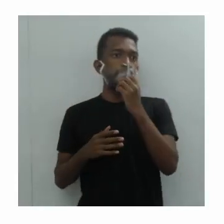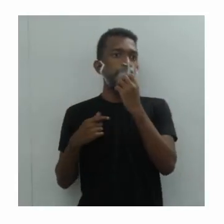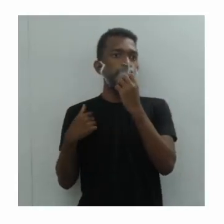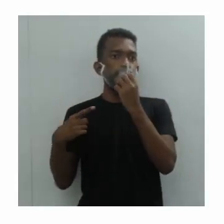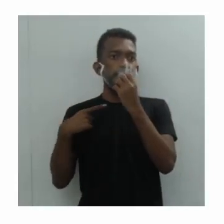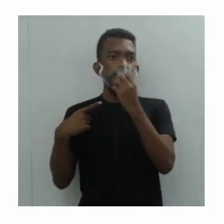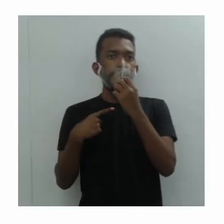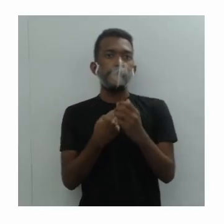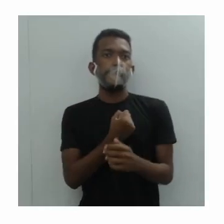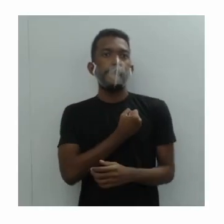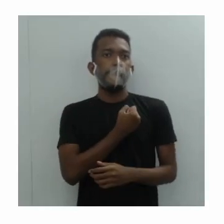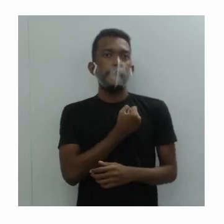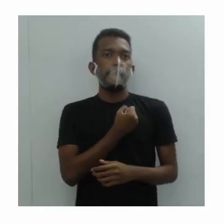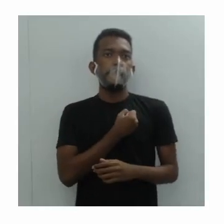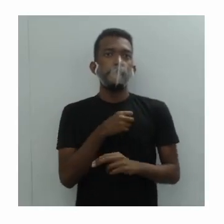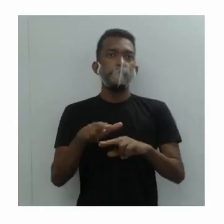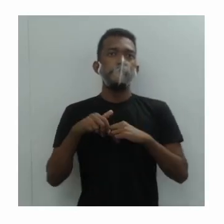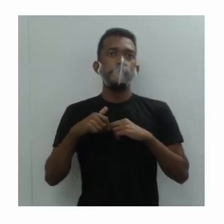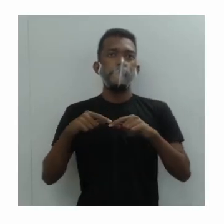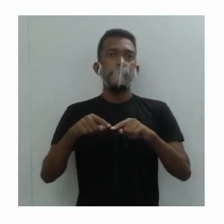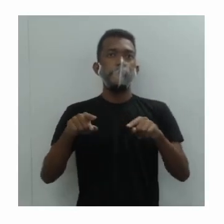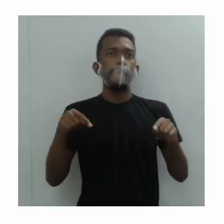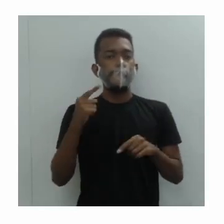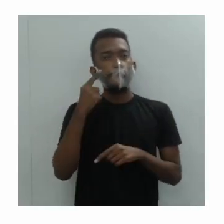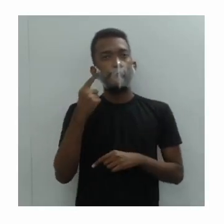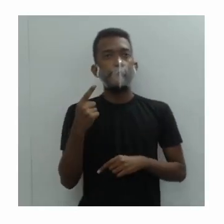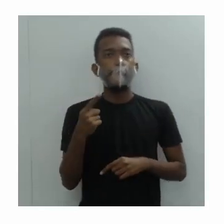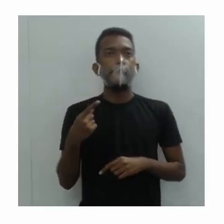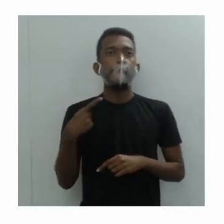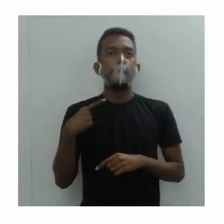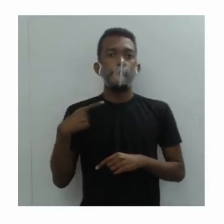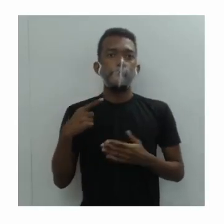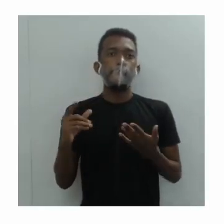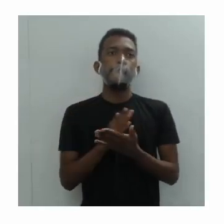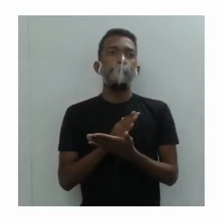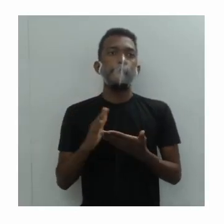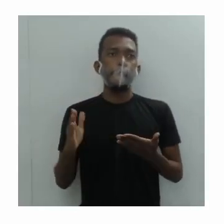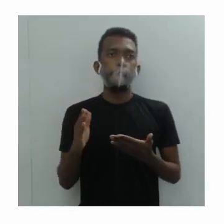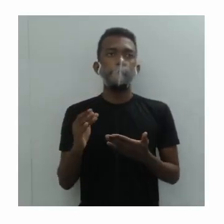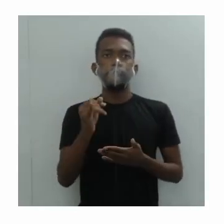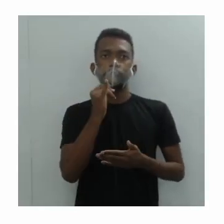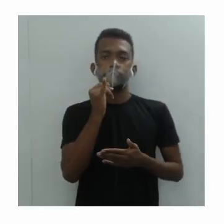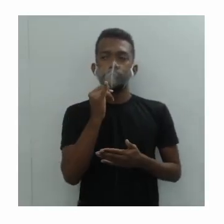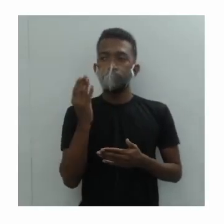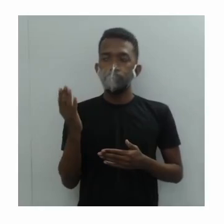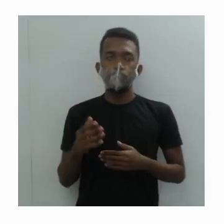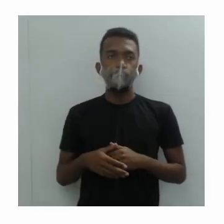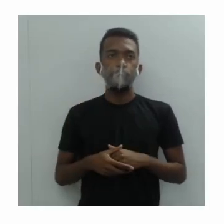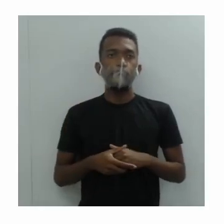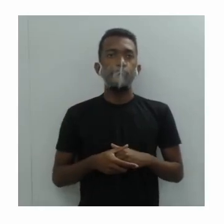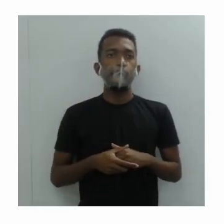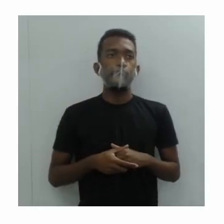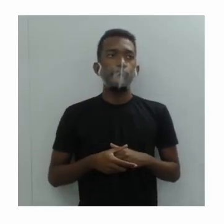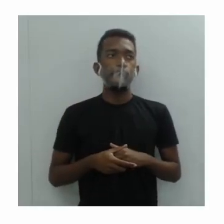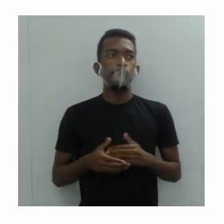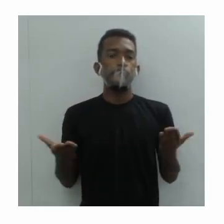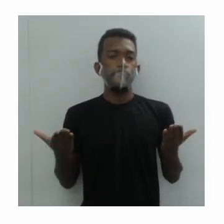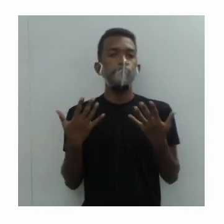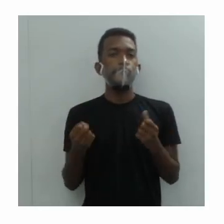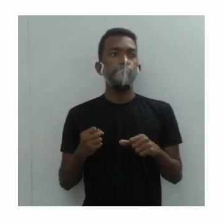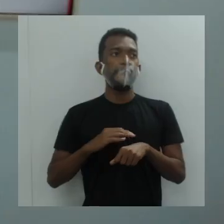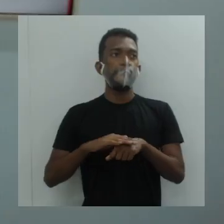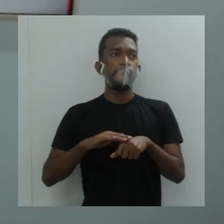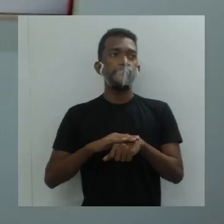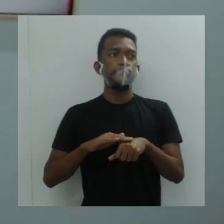por quilômetro quadrado. Então, eu trago aqui alguns exemplos para vocês. Vamos conversar agora um